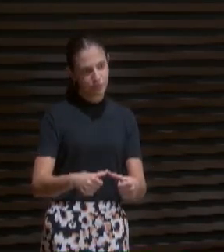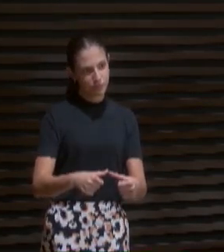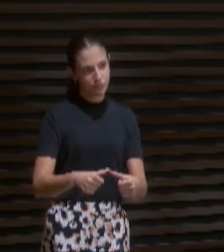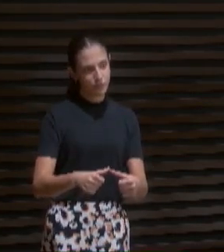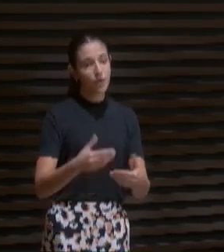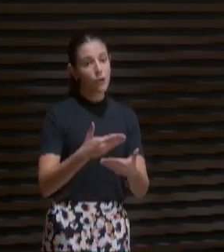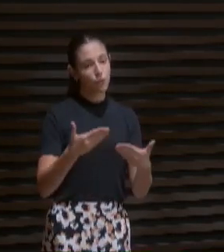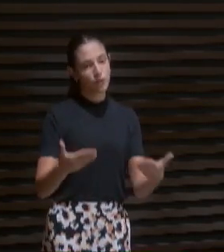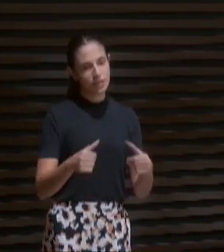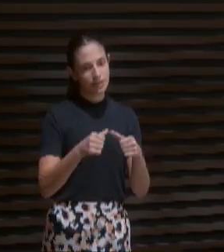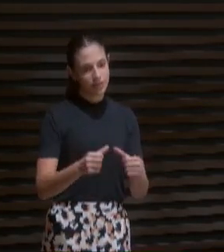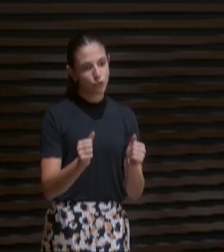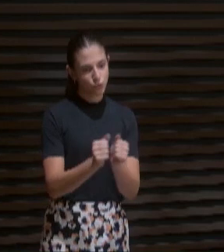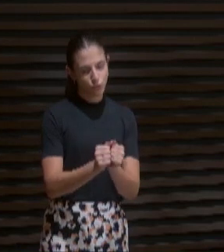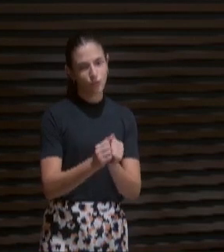estejam vocês também.